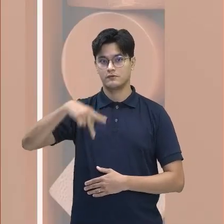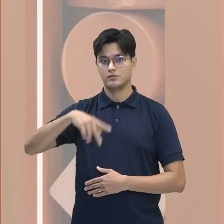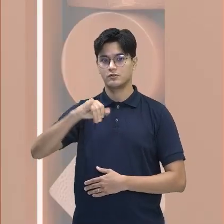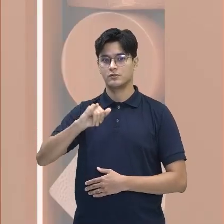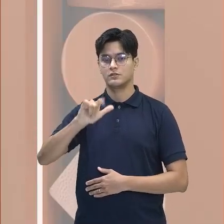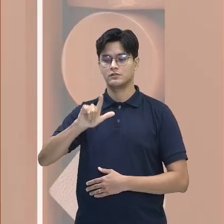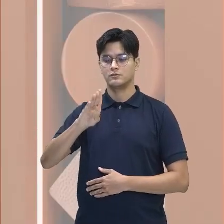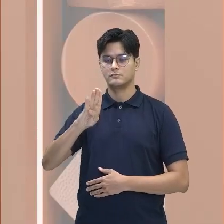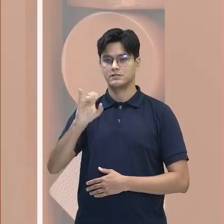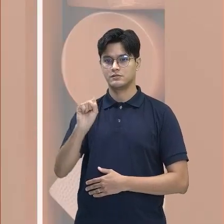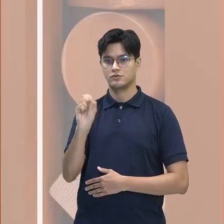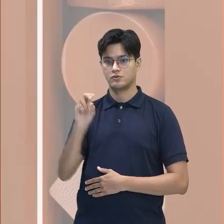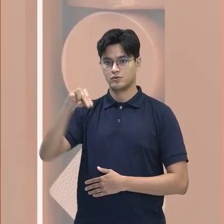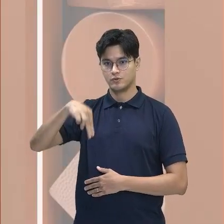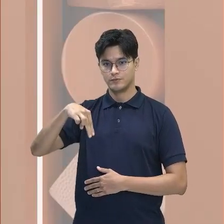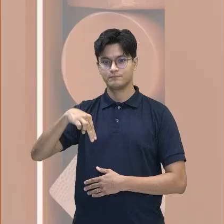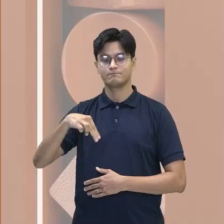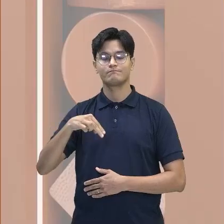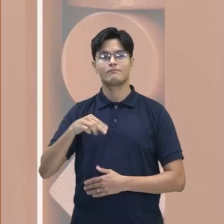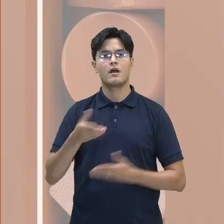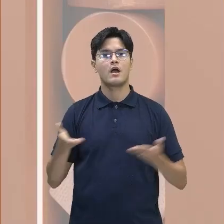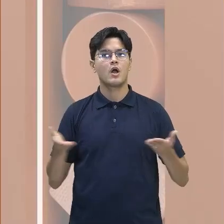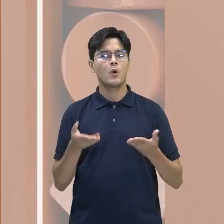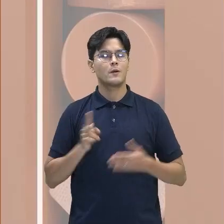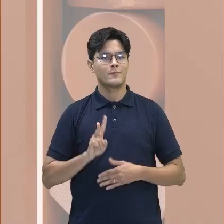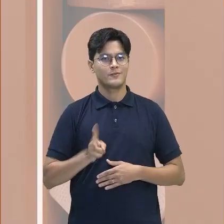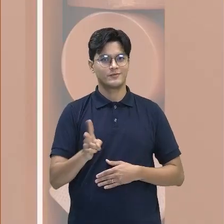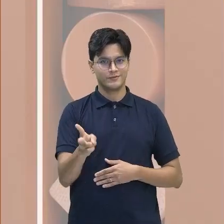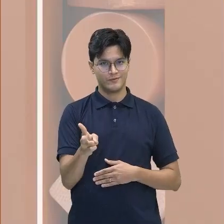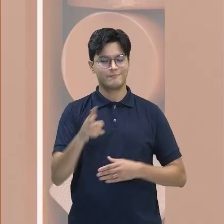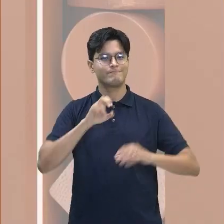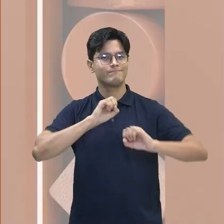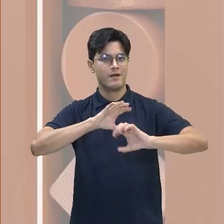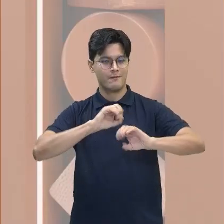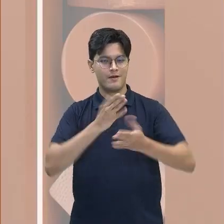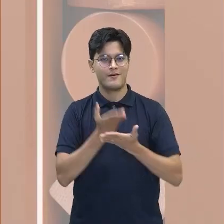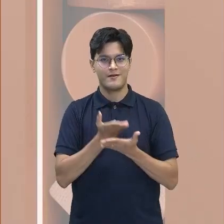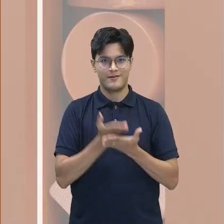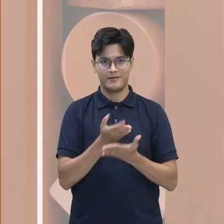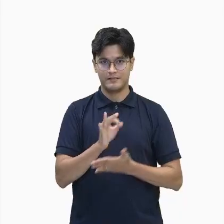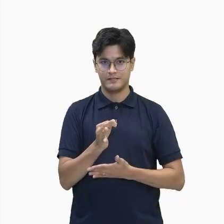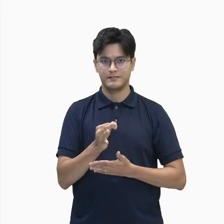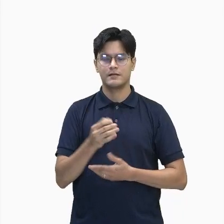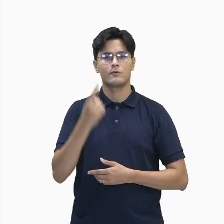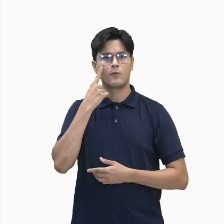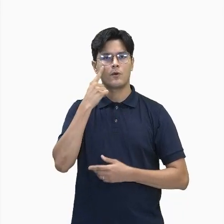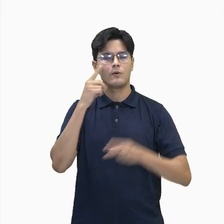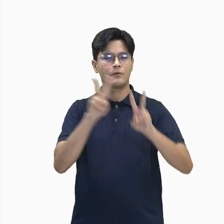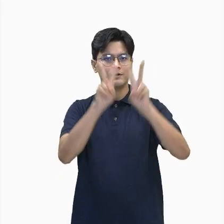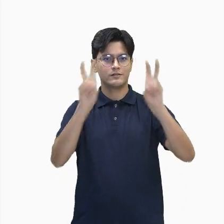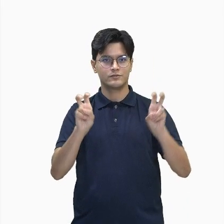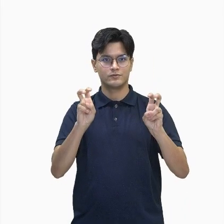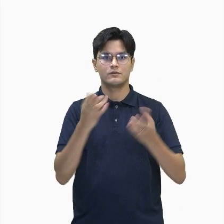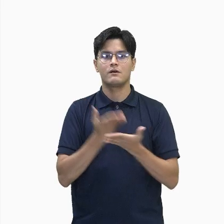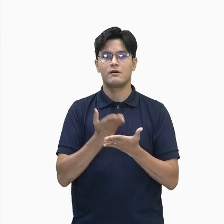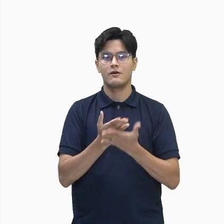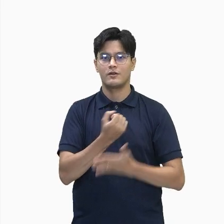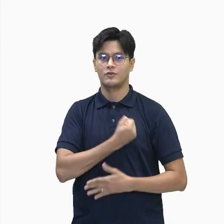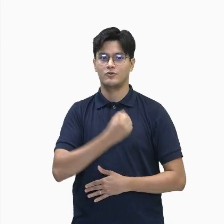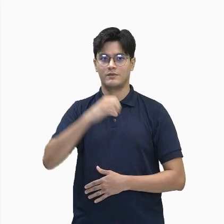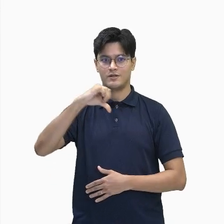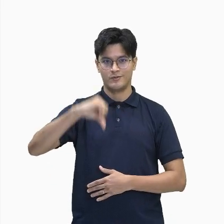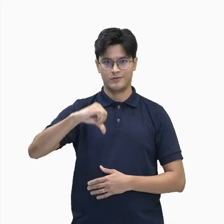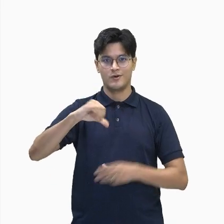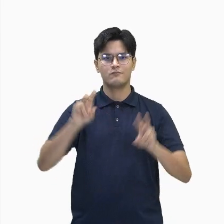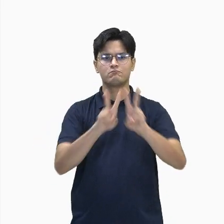eu vou dar continuidade às nossas atividades. Vamos verificar o objeto de conhecimento da nossa aula. Estamos na aula de número 9, ela tem